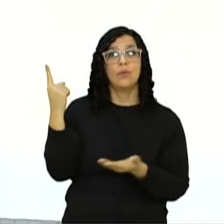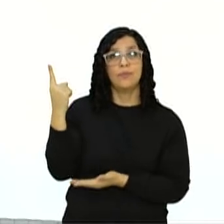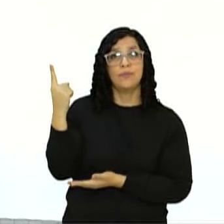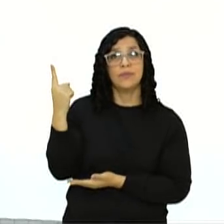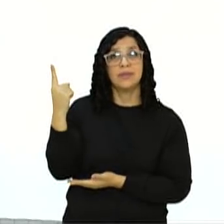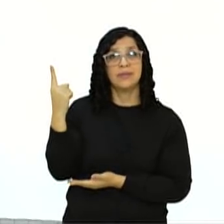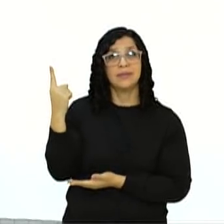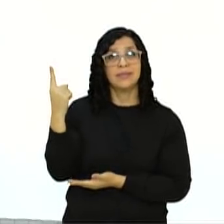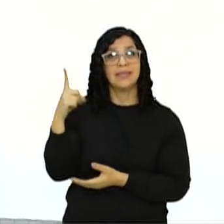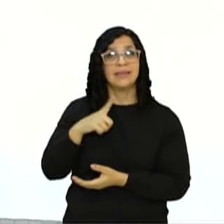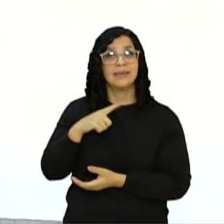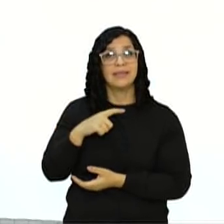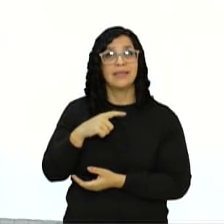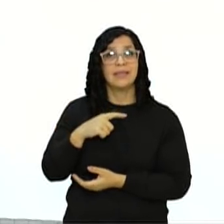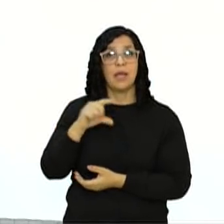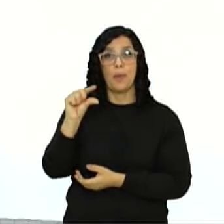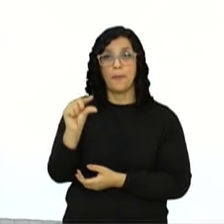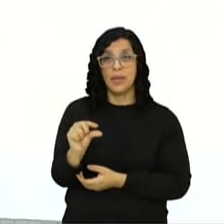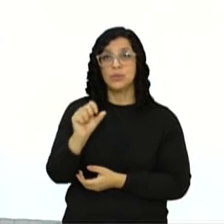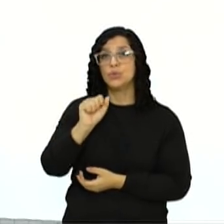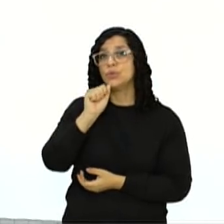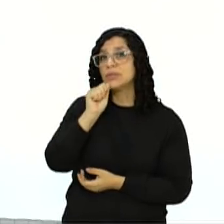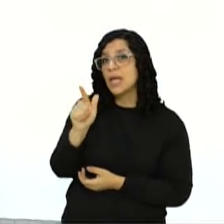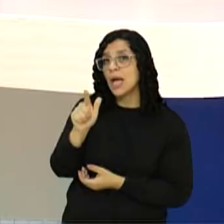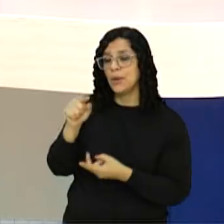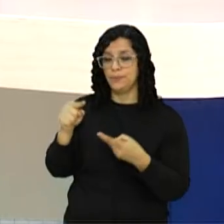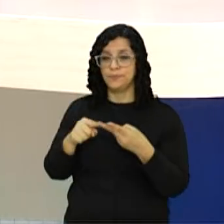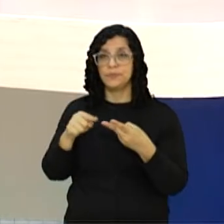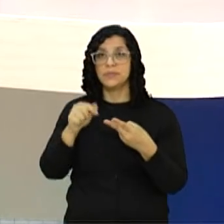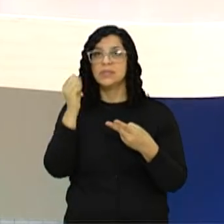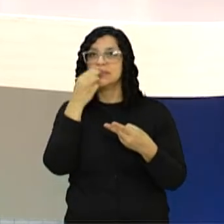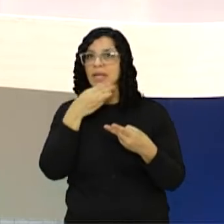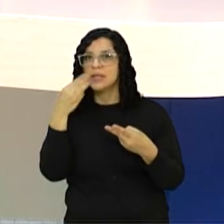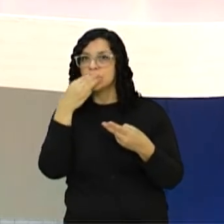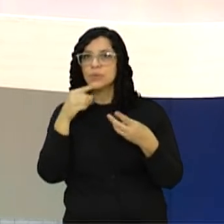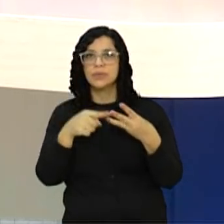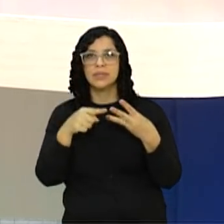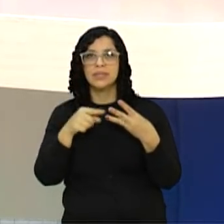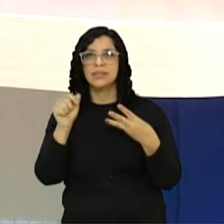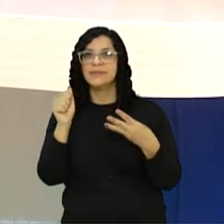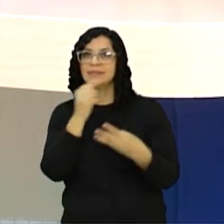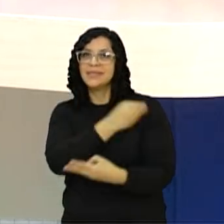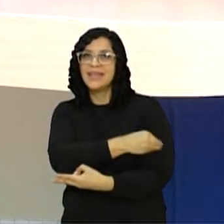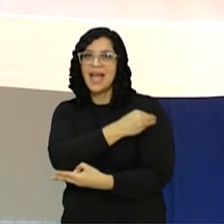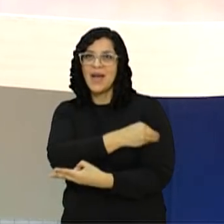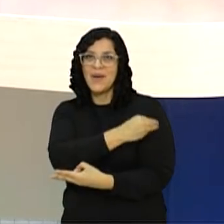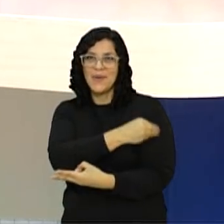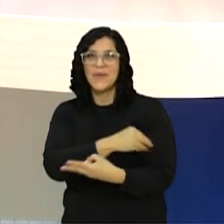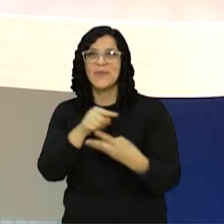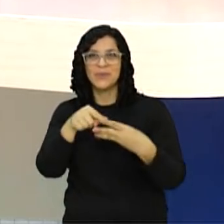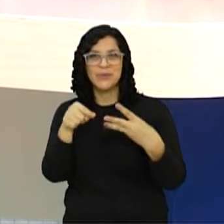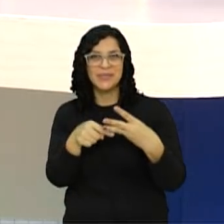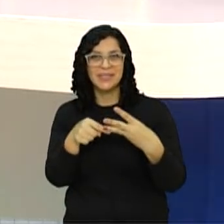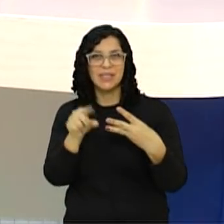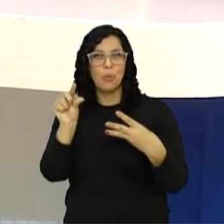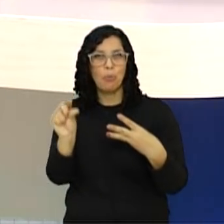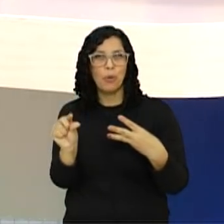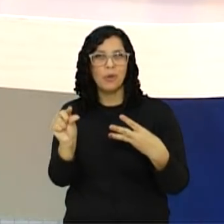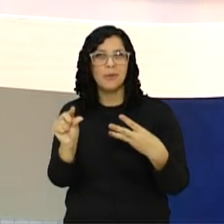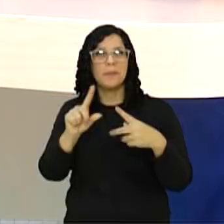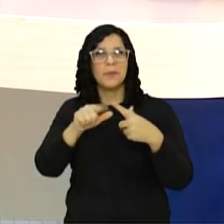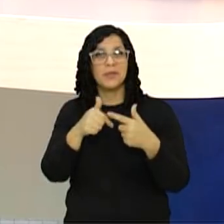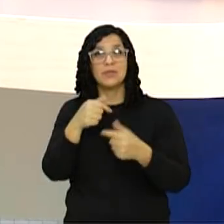coloquei, comparado com a água, menos sal, menos açúcar e menos álcool.